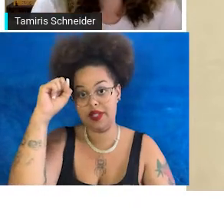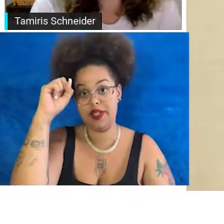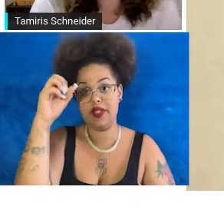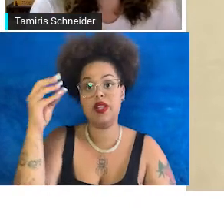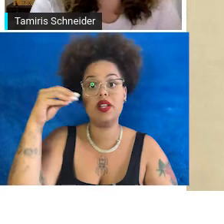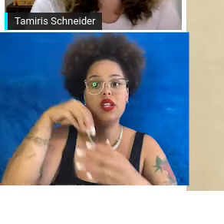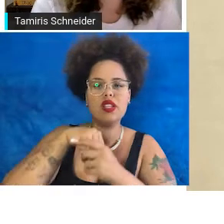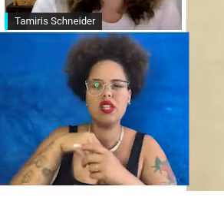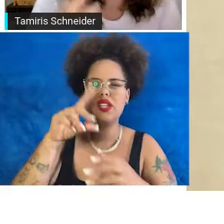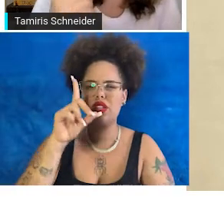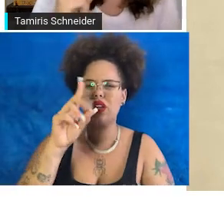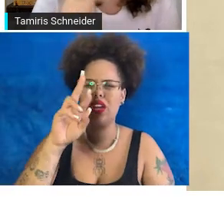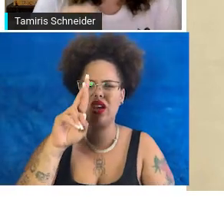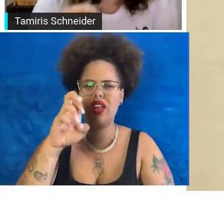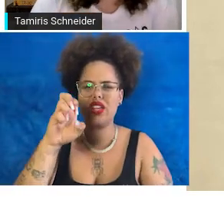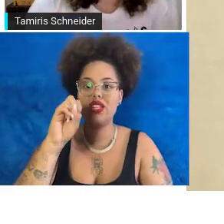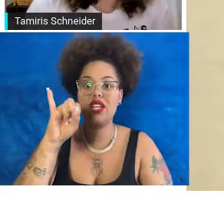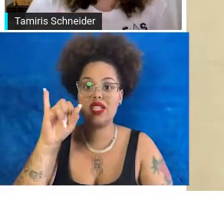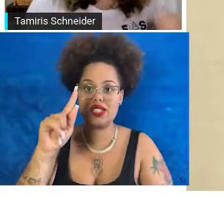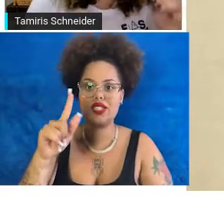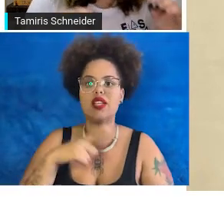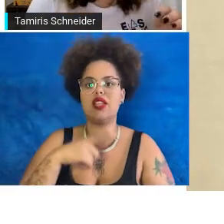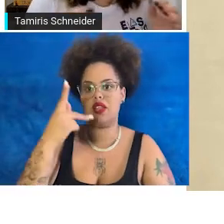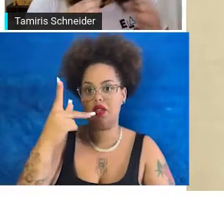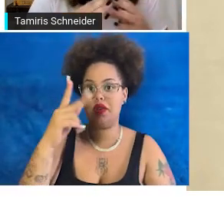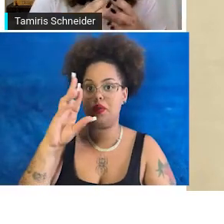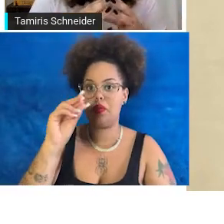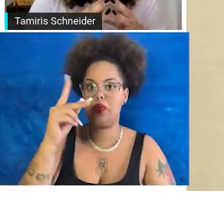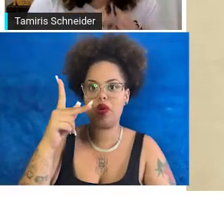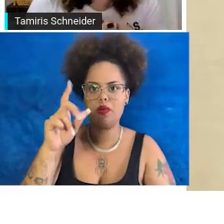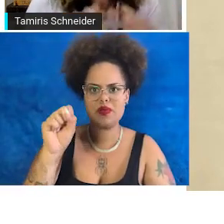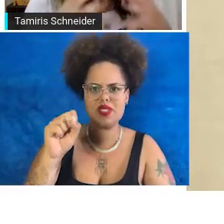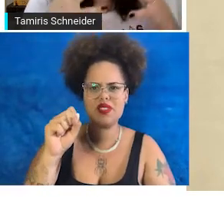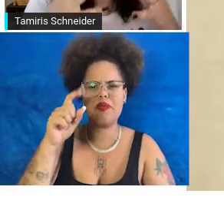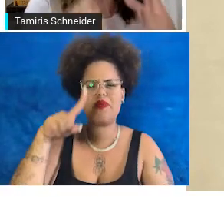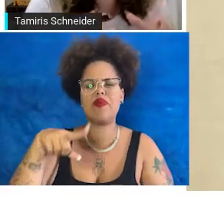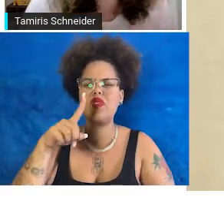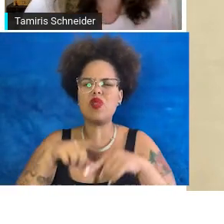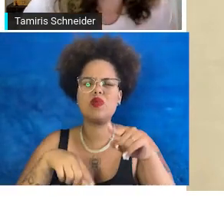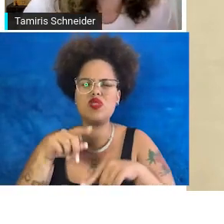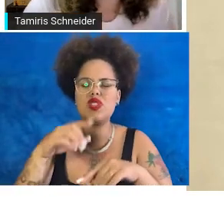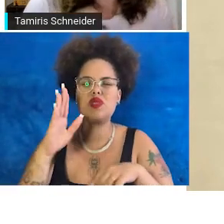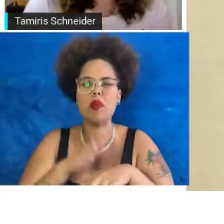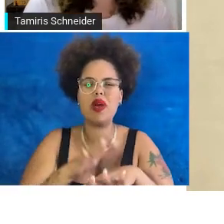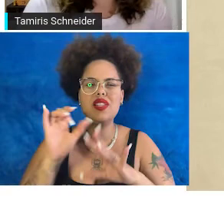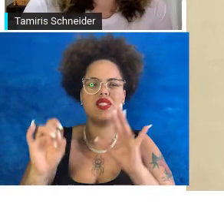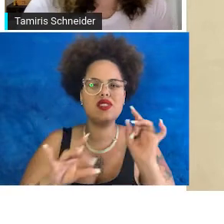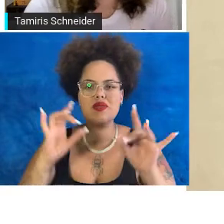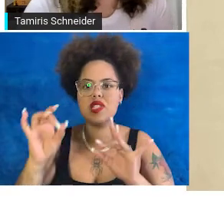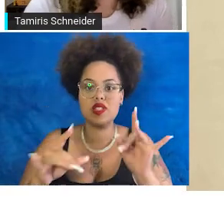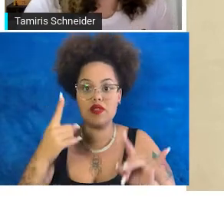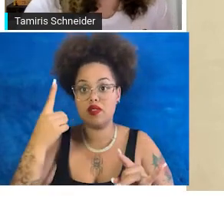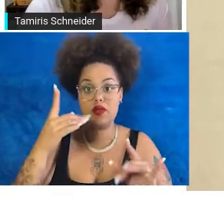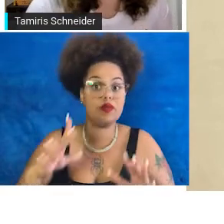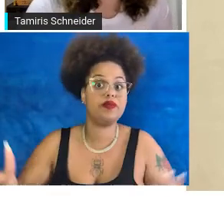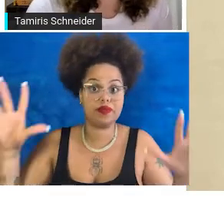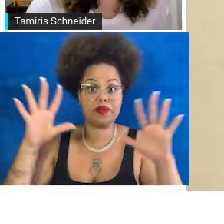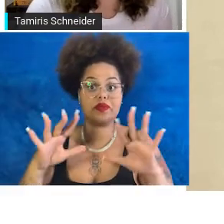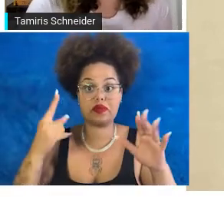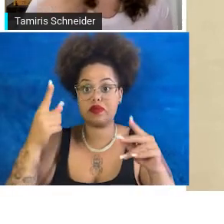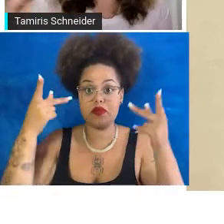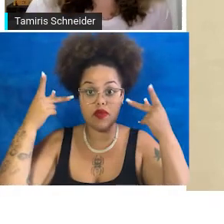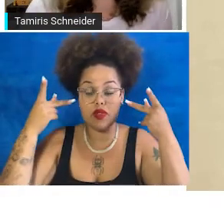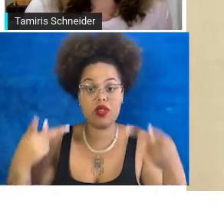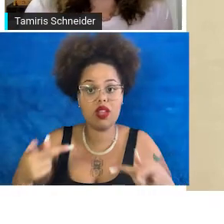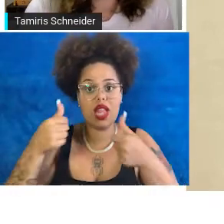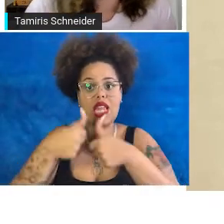dentro de dressing, a gente tem o props, que são os objetos mais específicos. Então, numa cena, o personagem